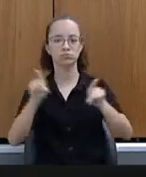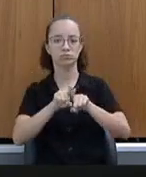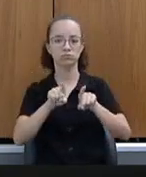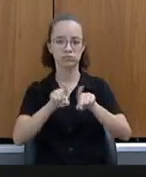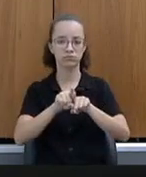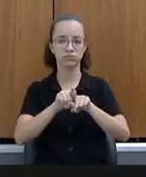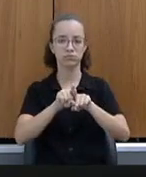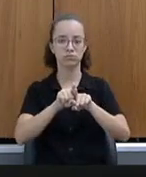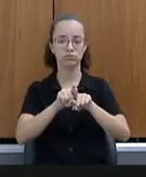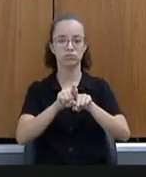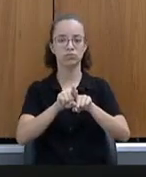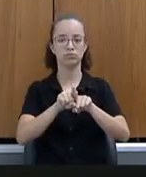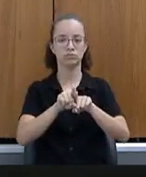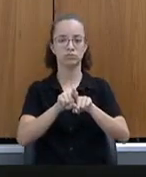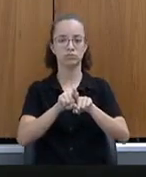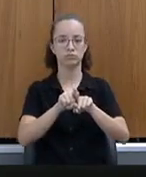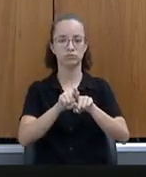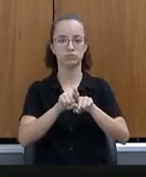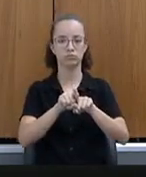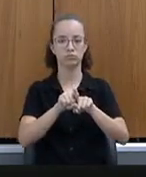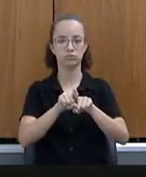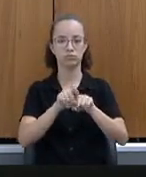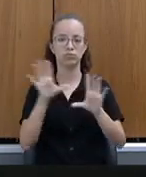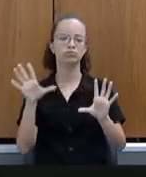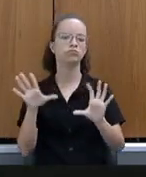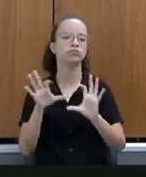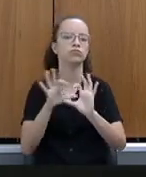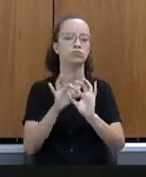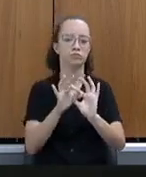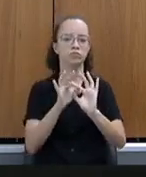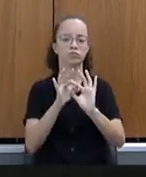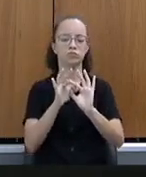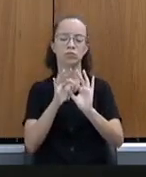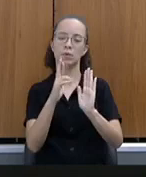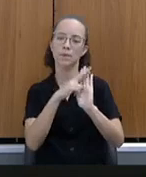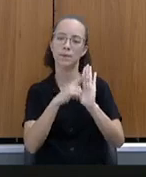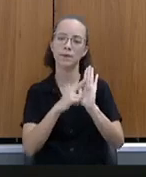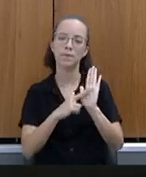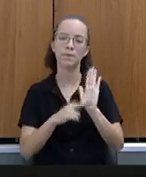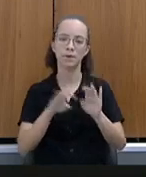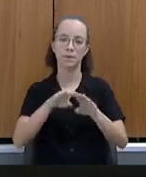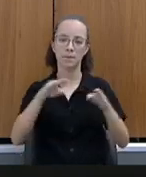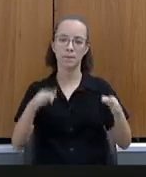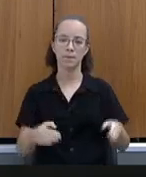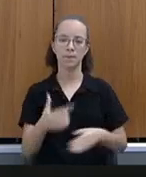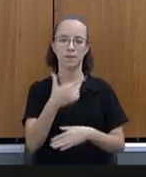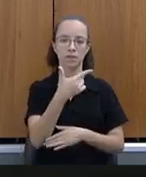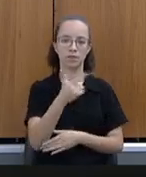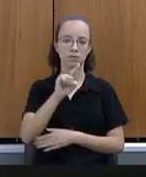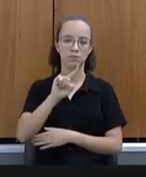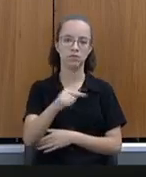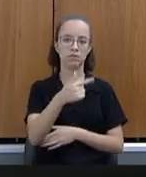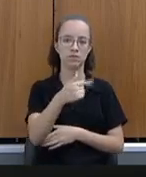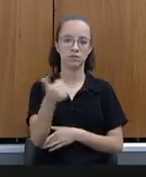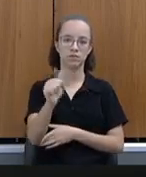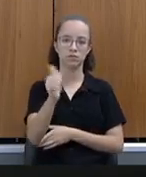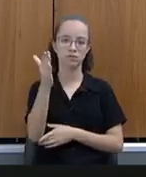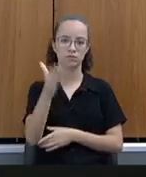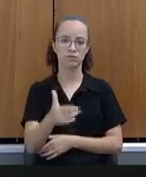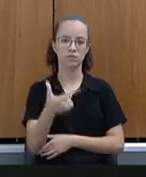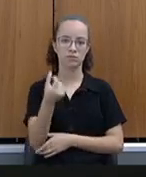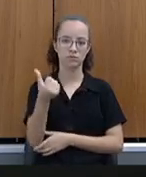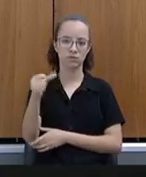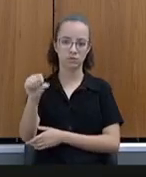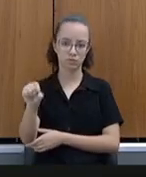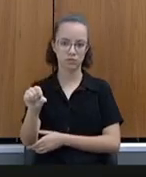nos termos da deliberação da mesa de número 2.711/2019